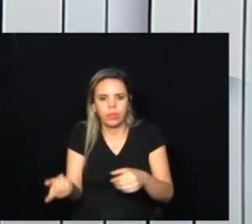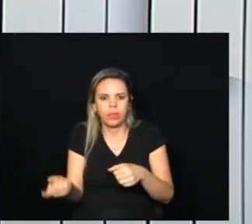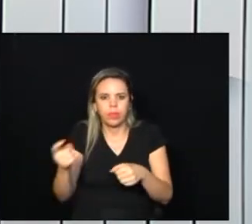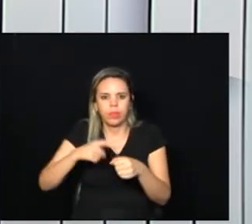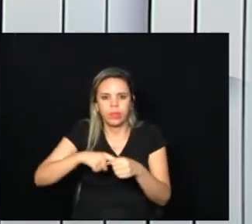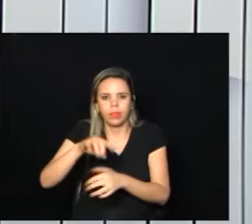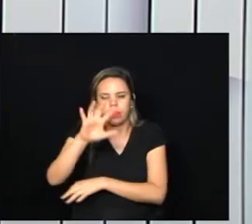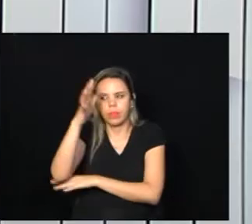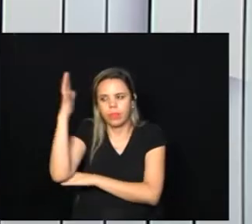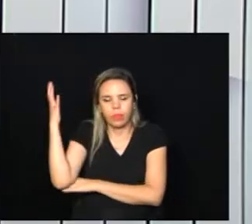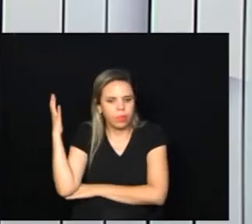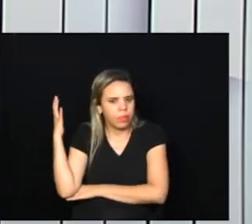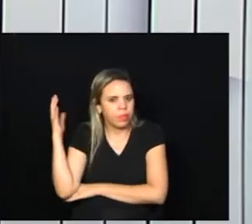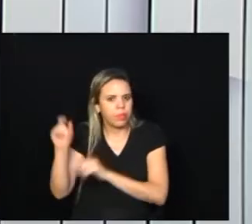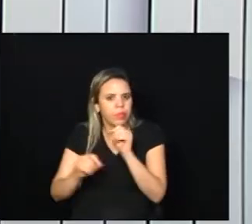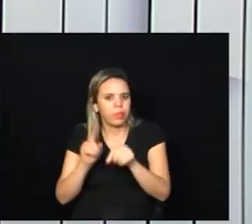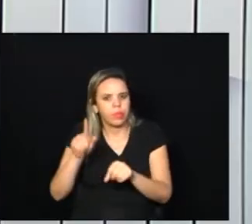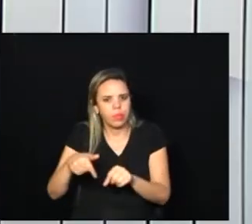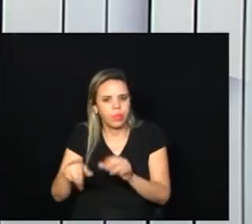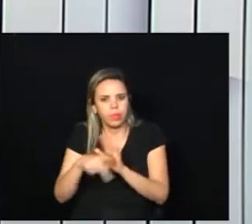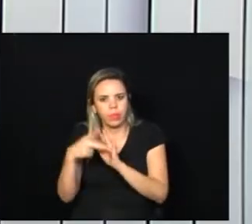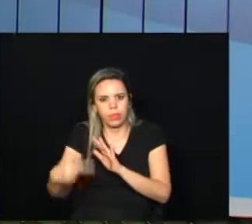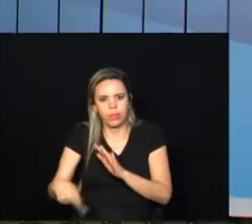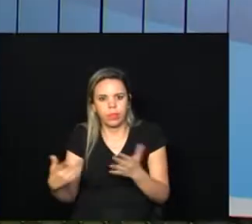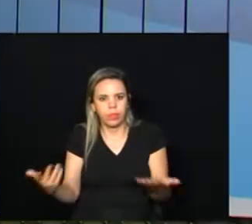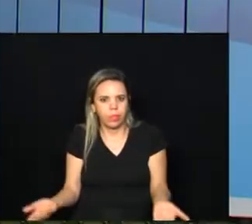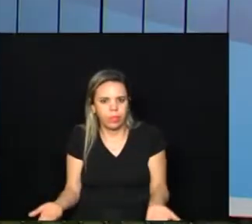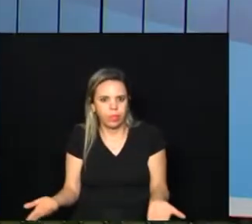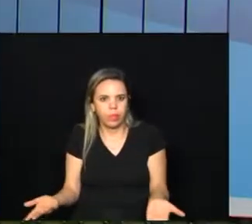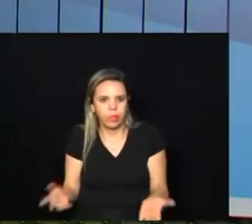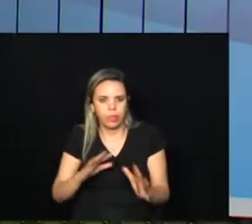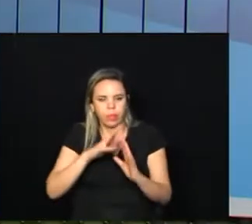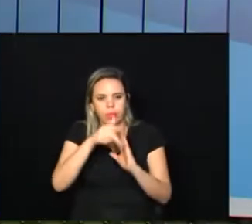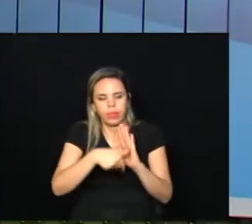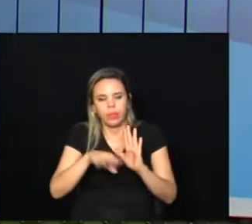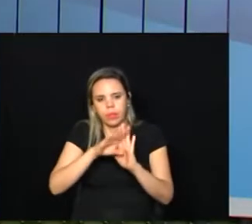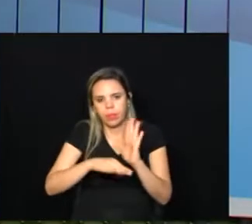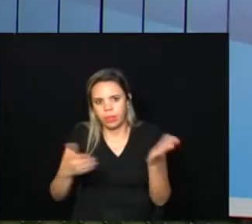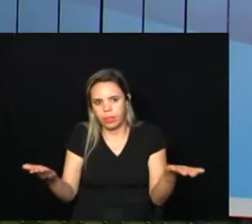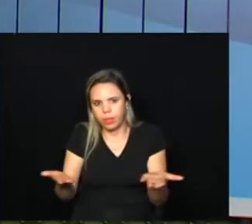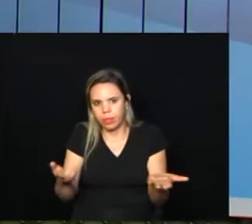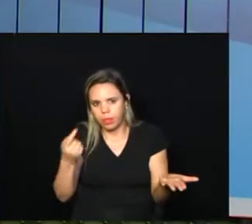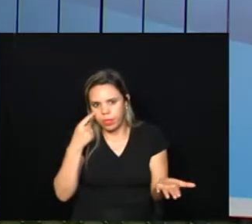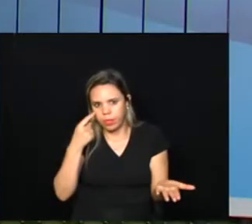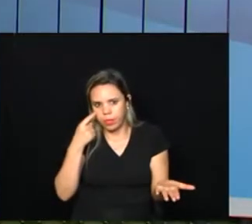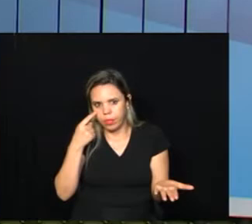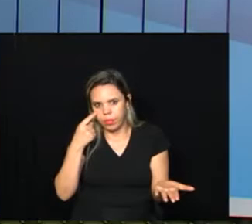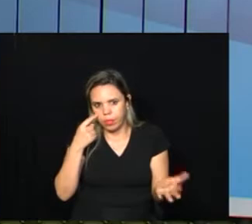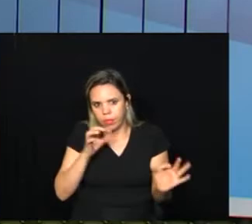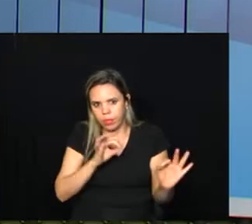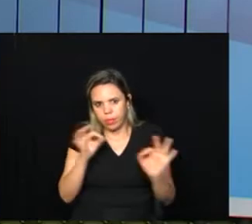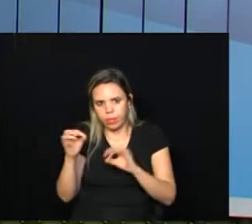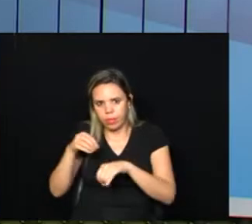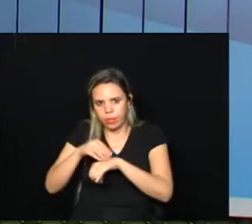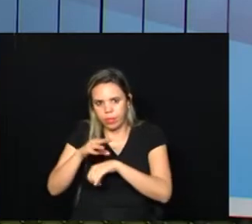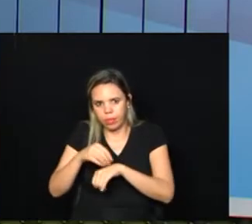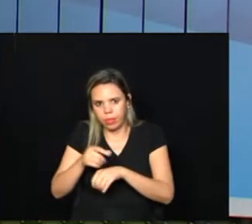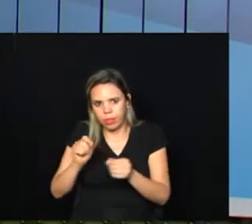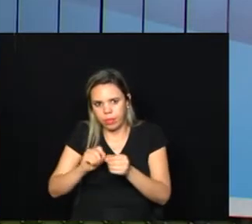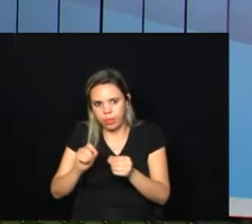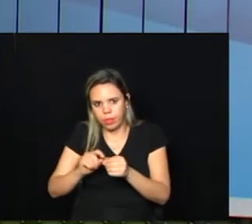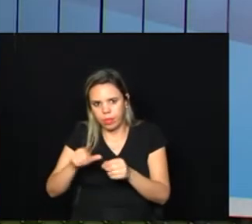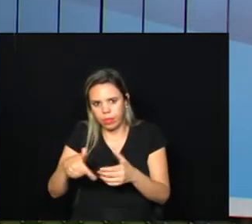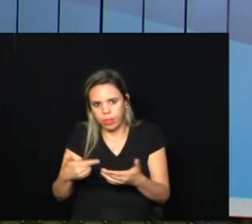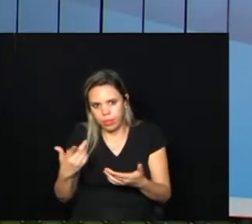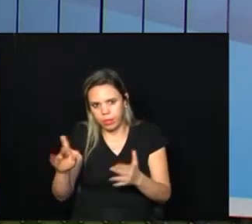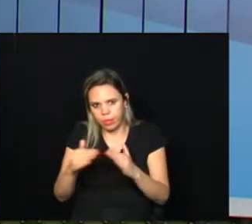para a natureza o que é da natureza. No Giro Ambiental de hoje, você acompanha dicas para fazer isso